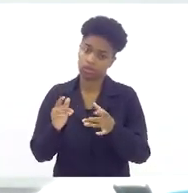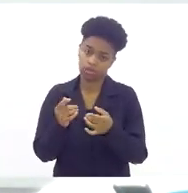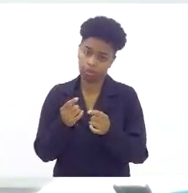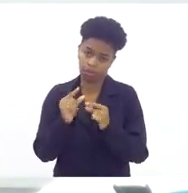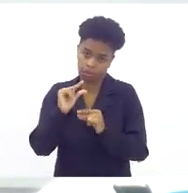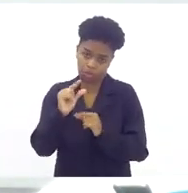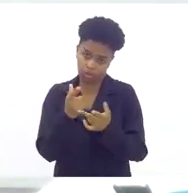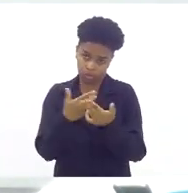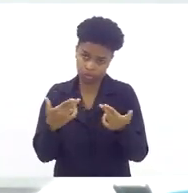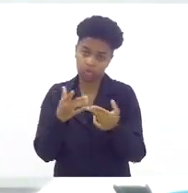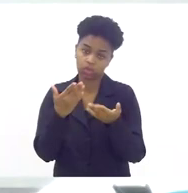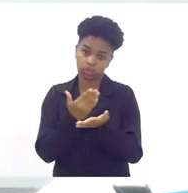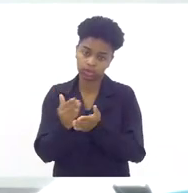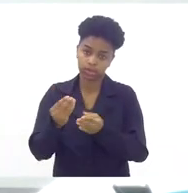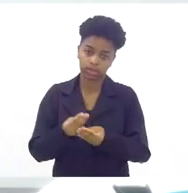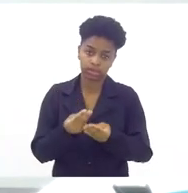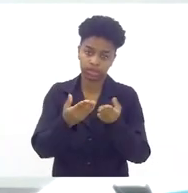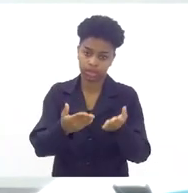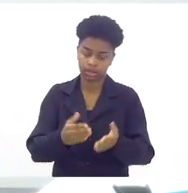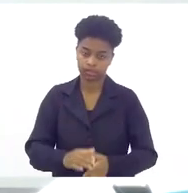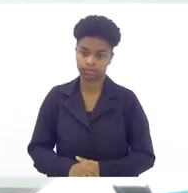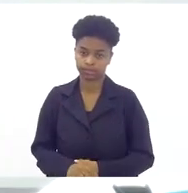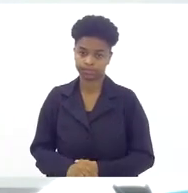começa a fazer entrega